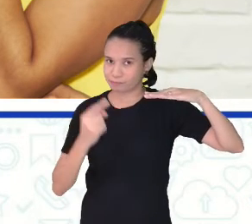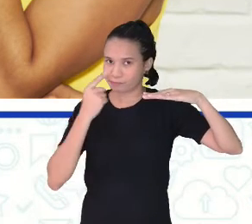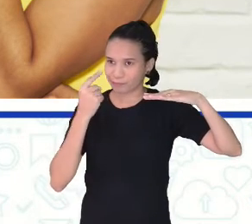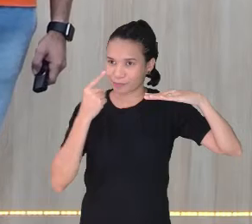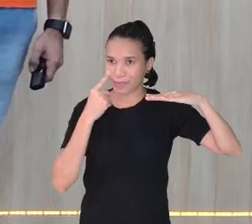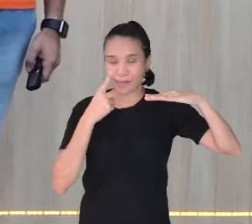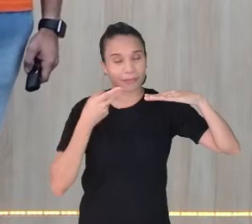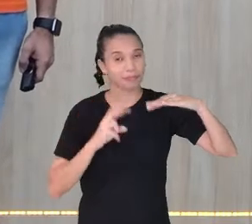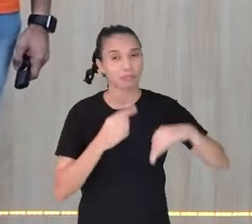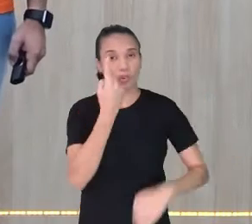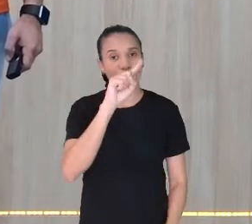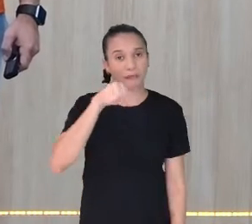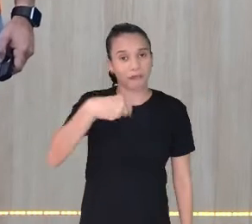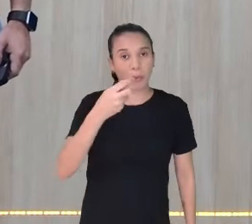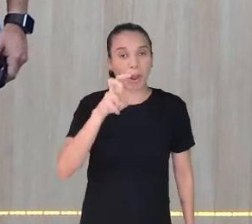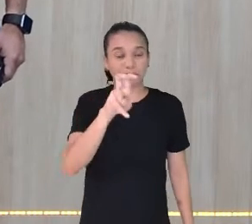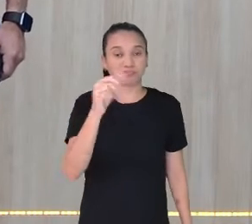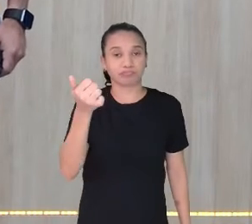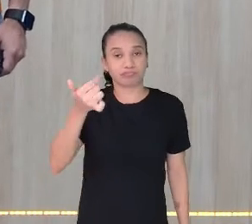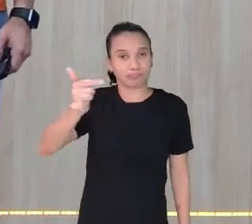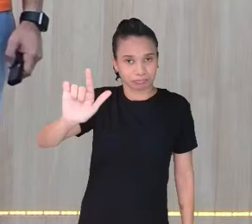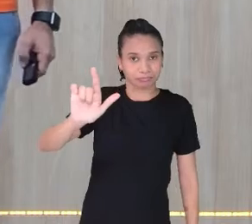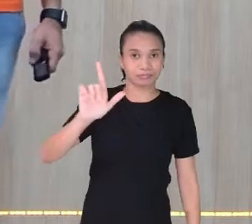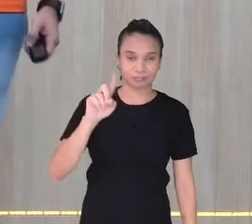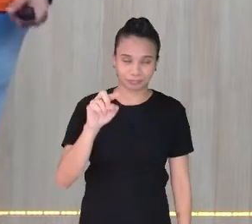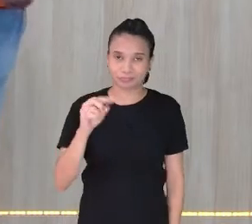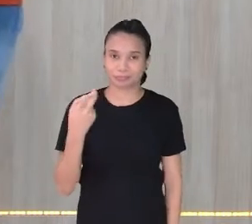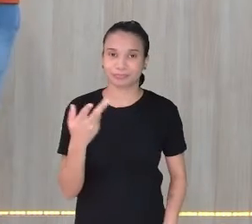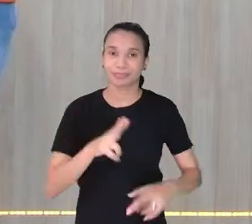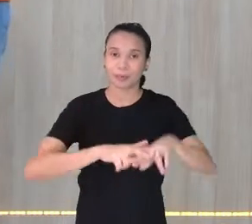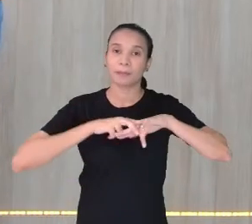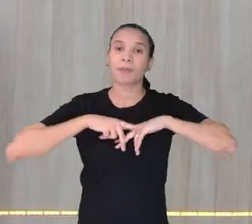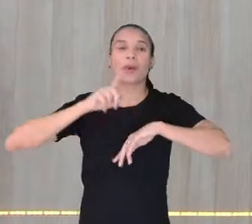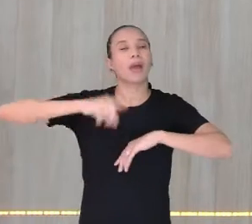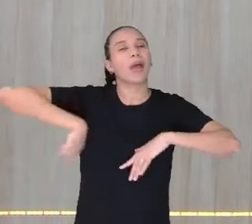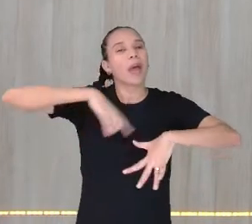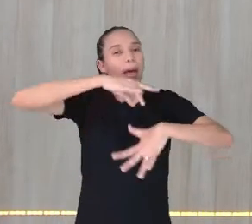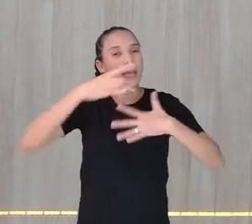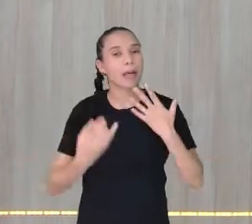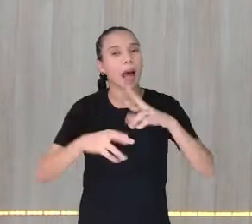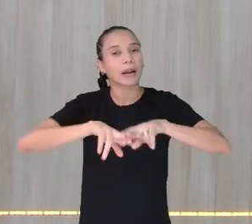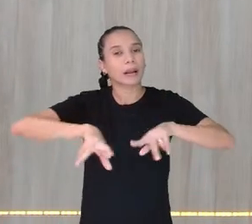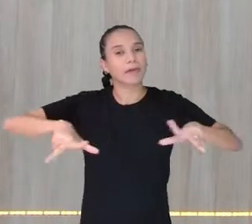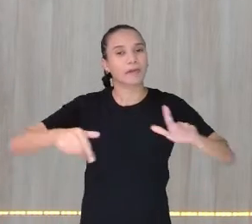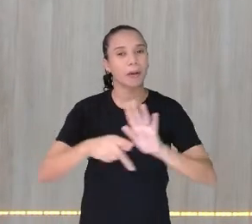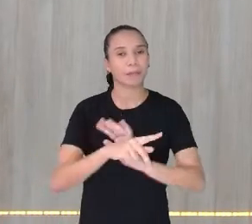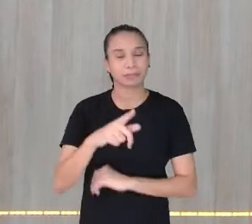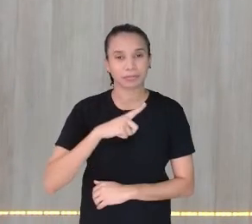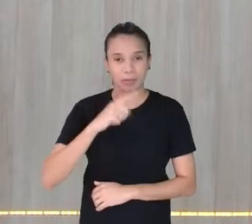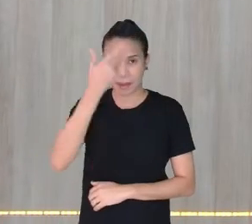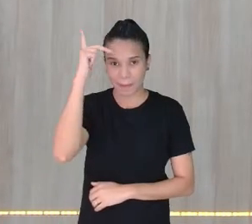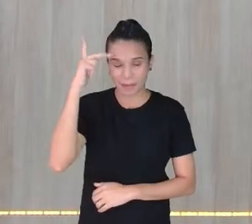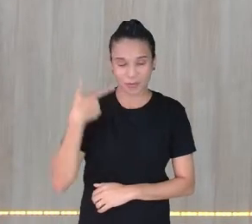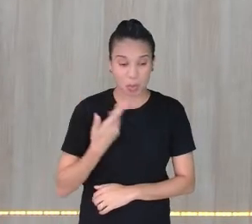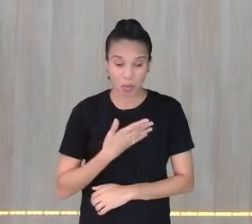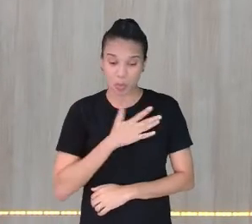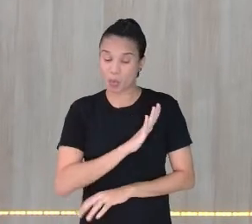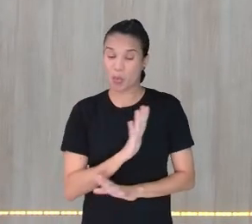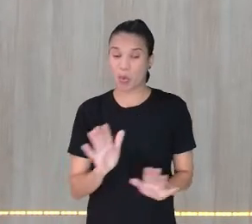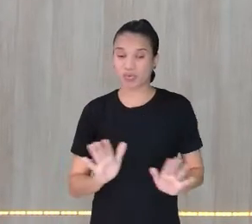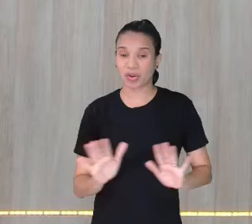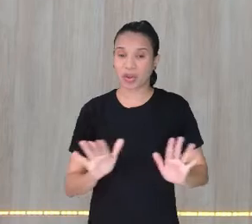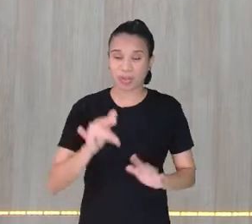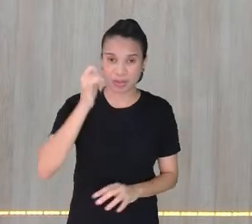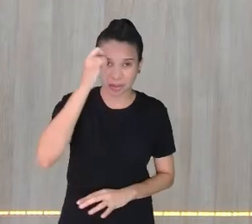vê na forma de um número decimal. Então, essa é a diferença, porque o pessoal não gosta muito aí